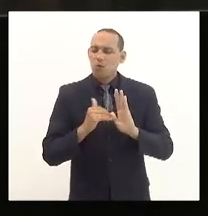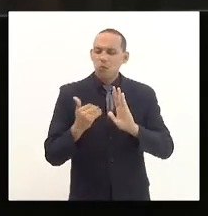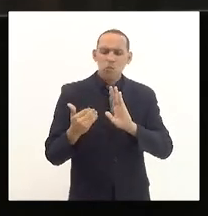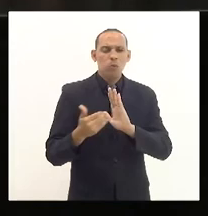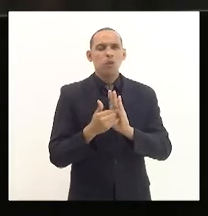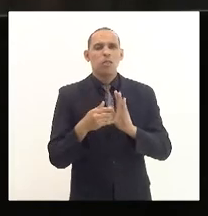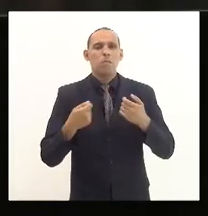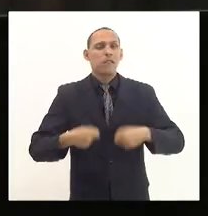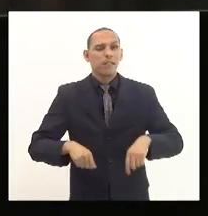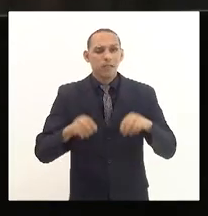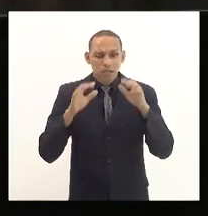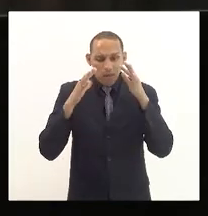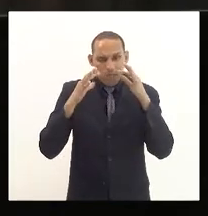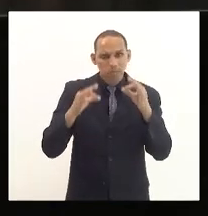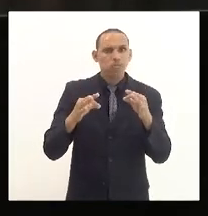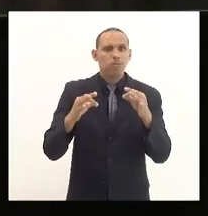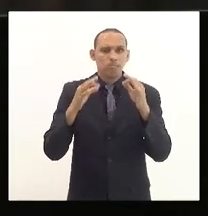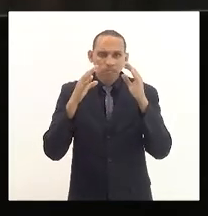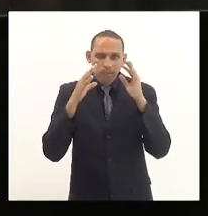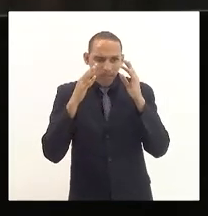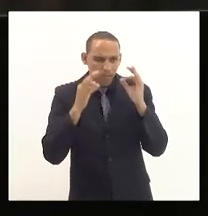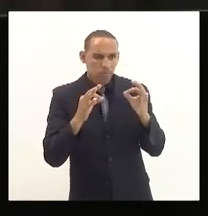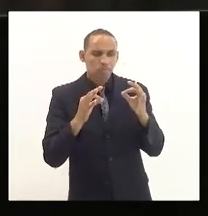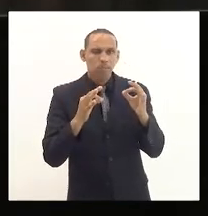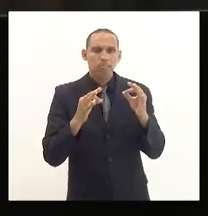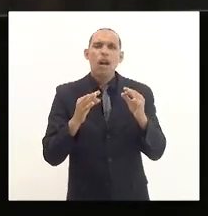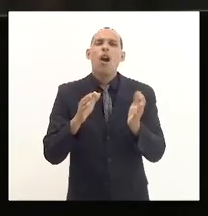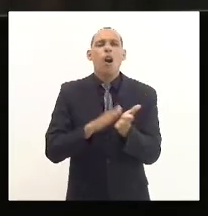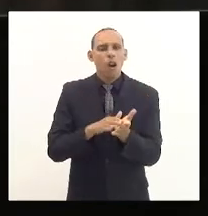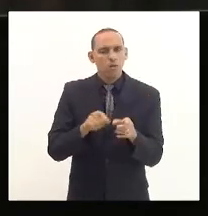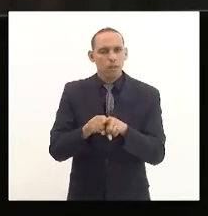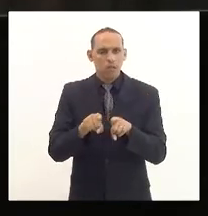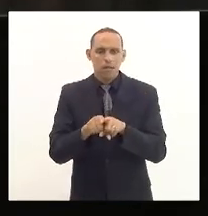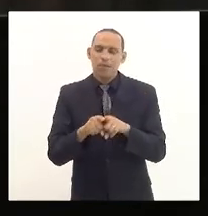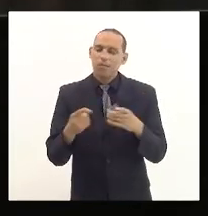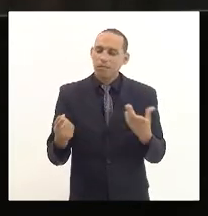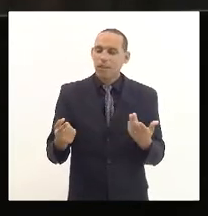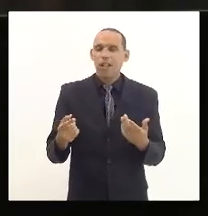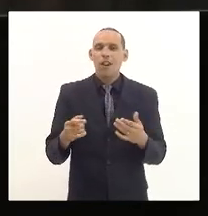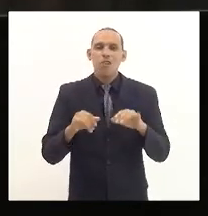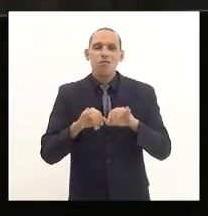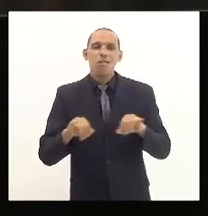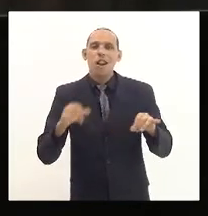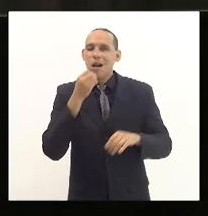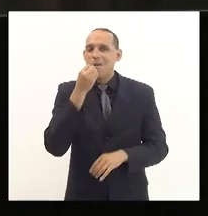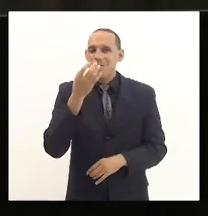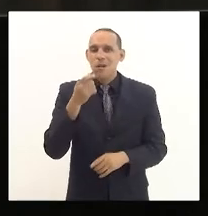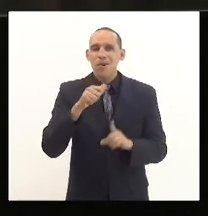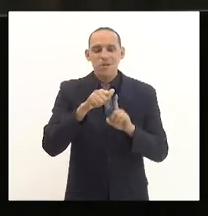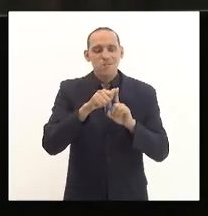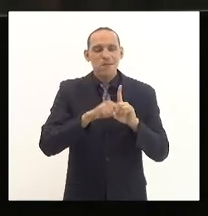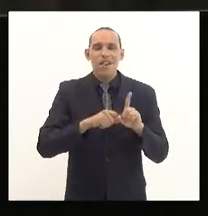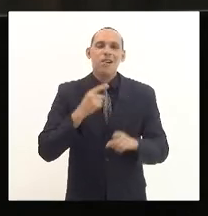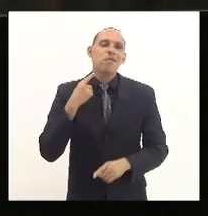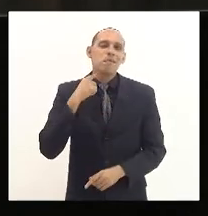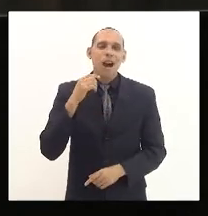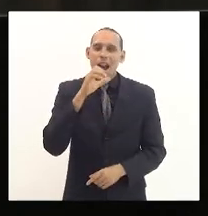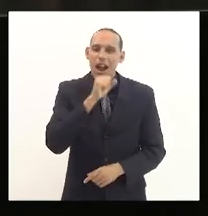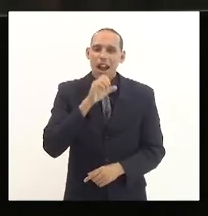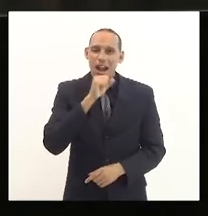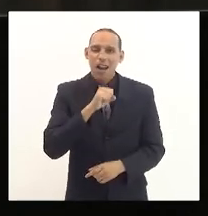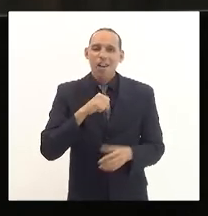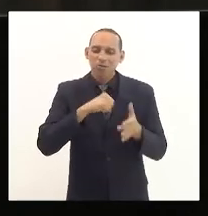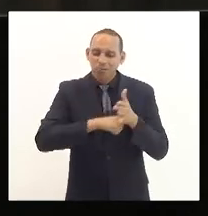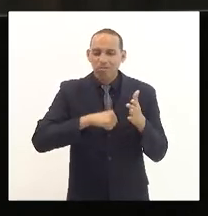precisamos estar atentos e cobrando então muito boa essa notícia no mês no Maio laranja do